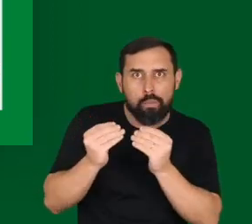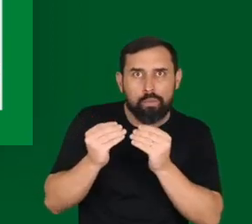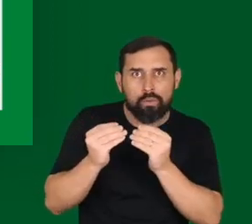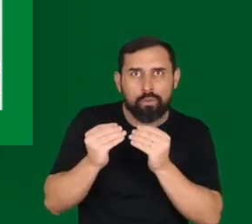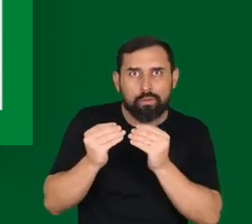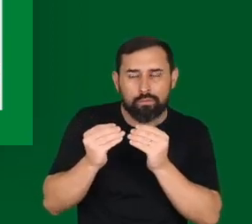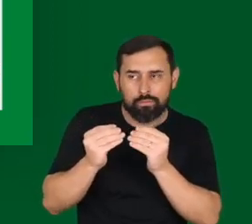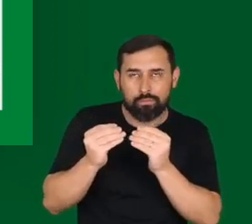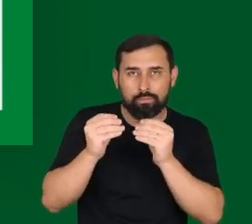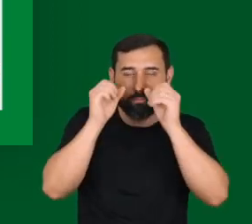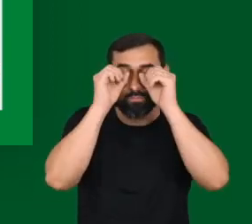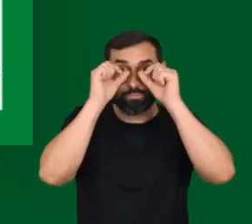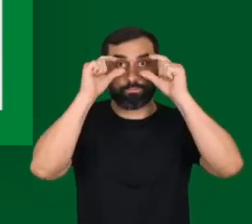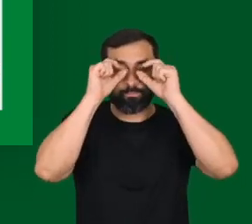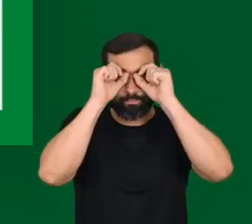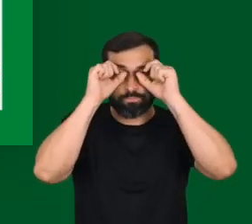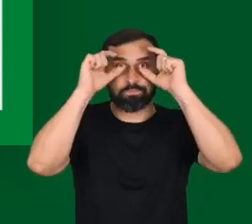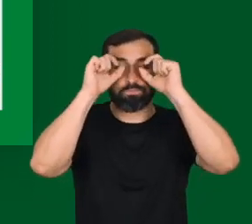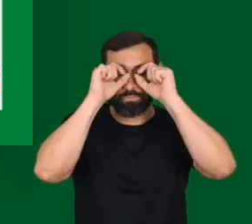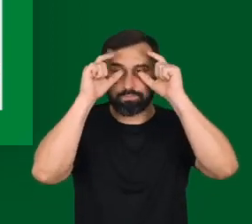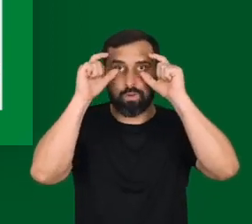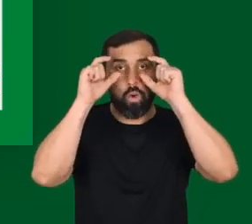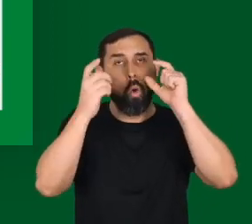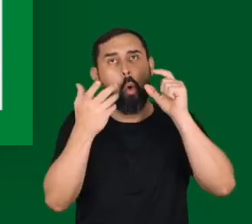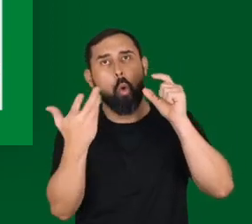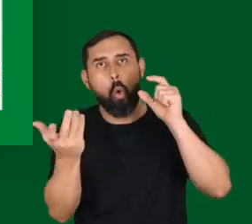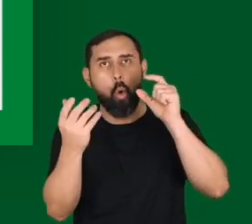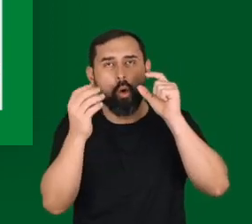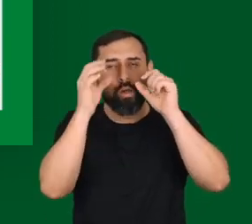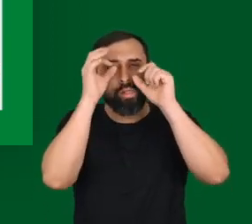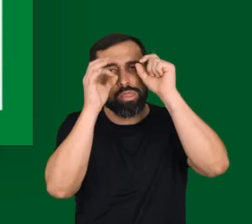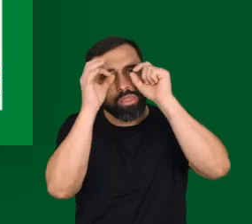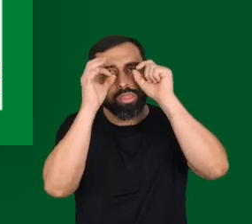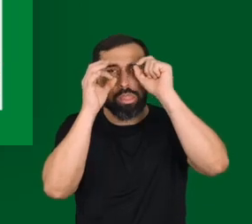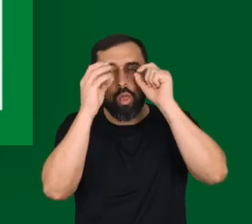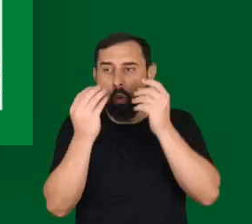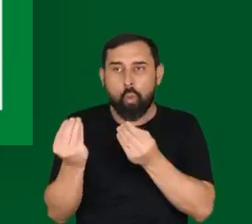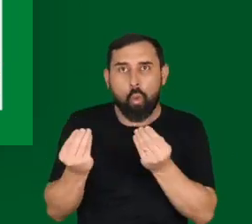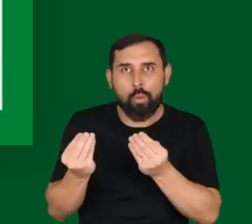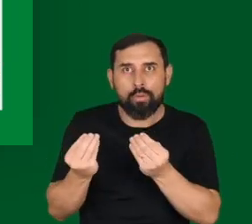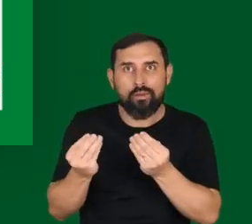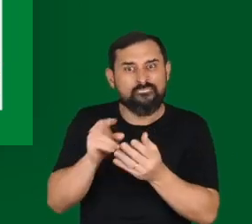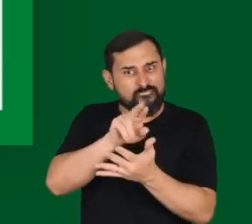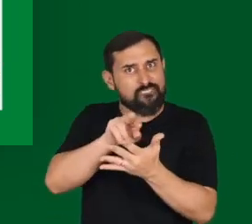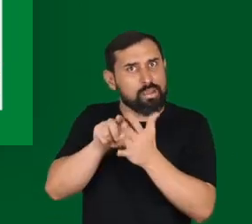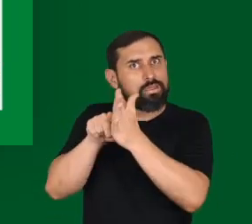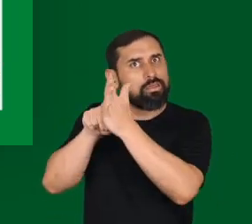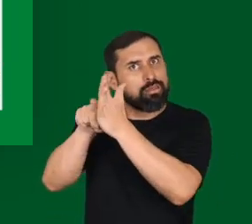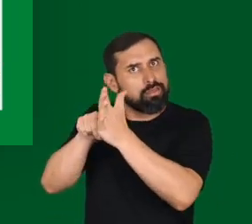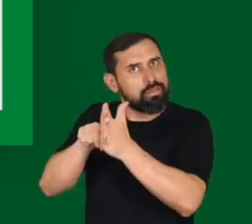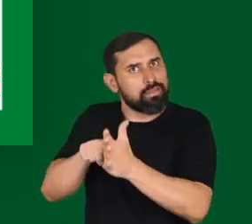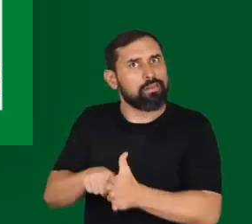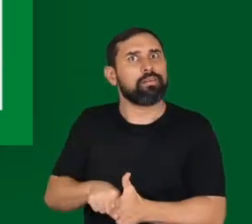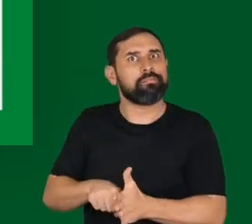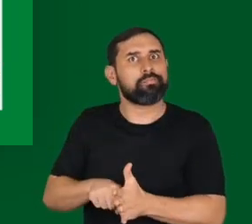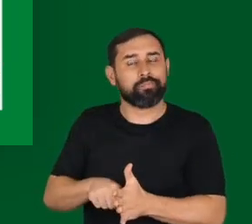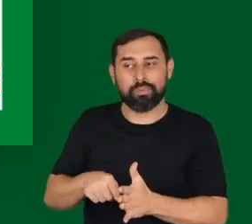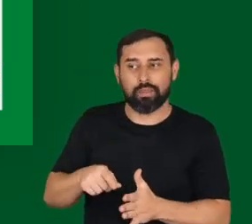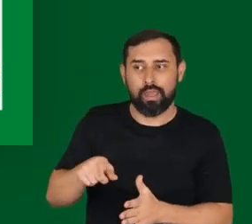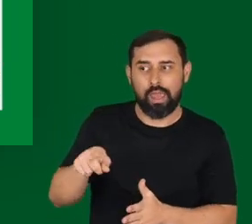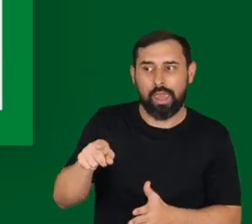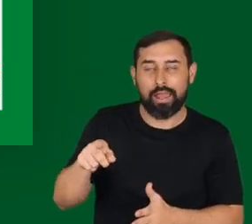se elas estão fotorreativas, se elas estão midriáticas ou se elas estão mióticas. Tudo isso vai se pensar